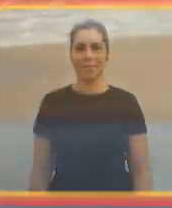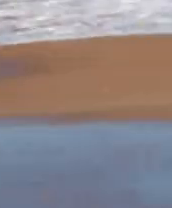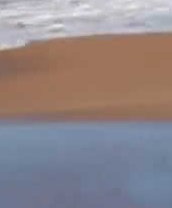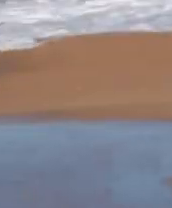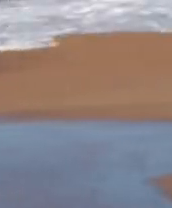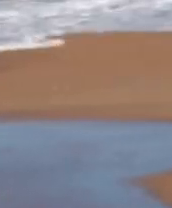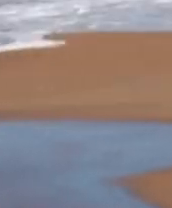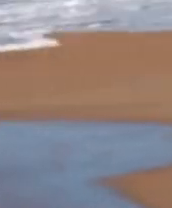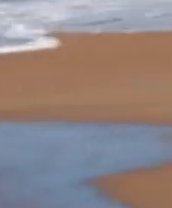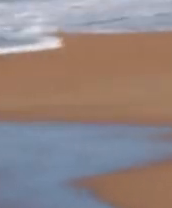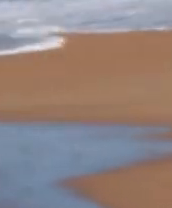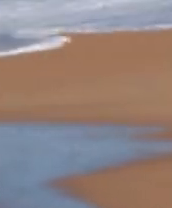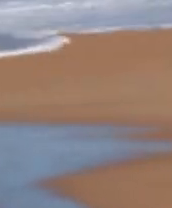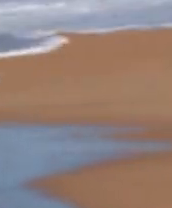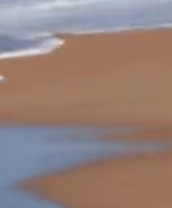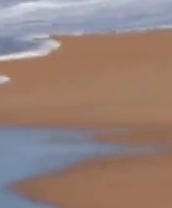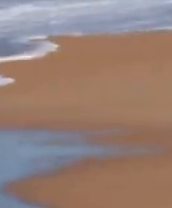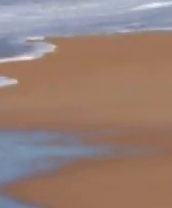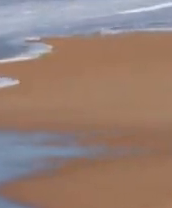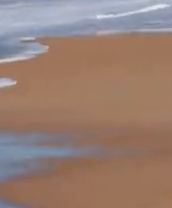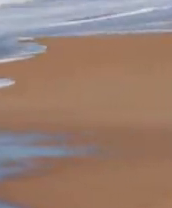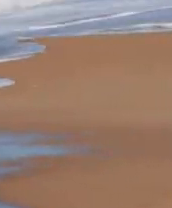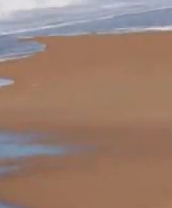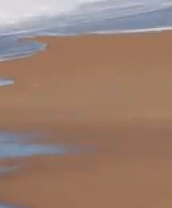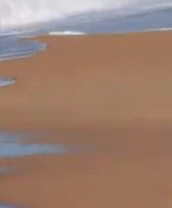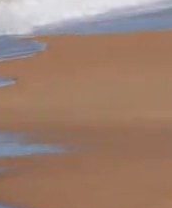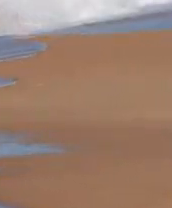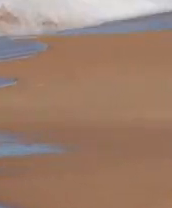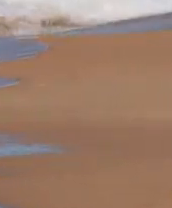Ondas estouram na areia e formam espuma branca.